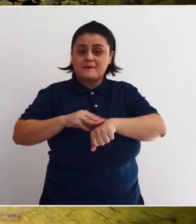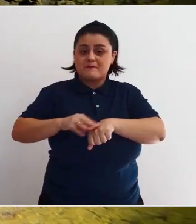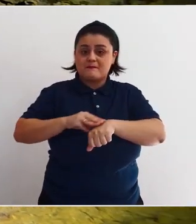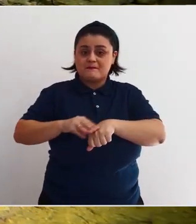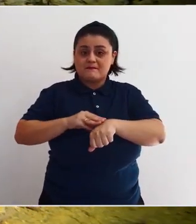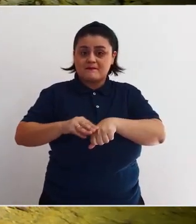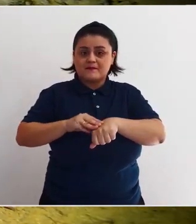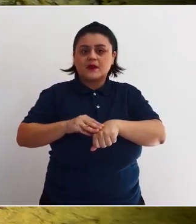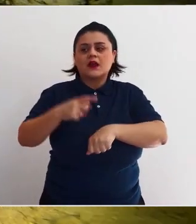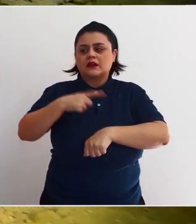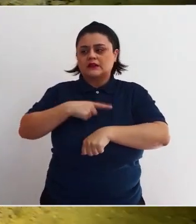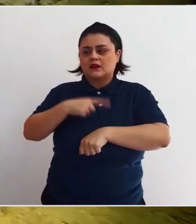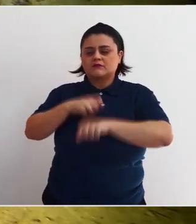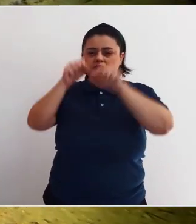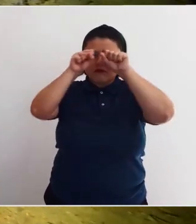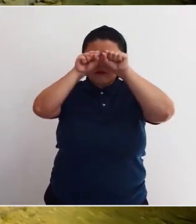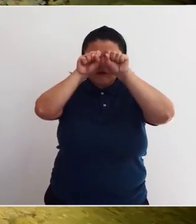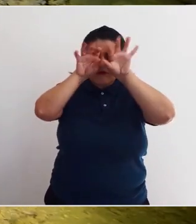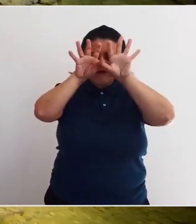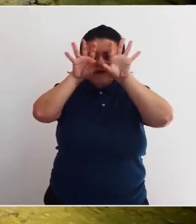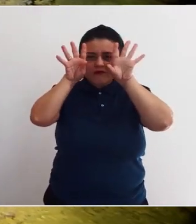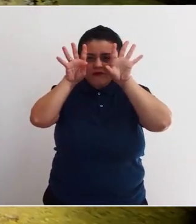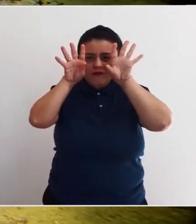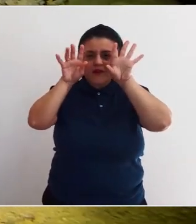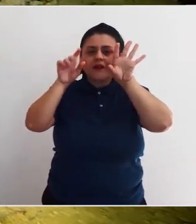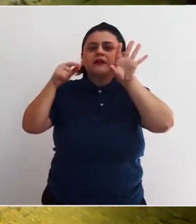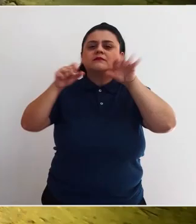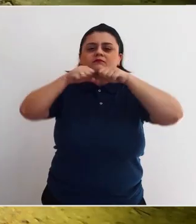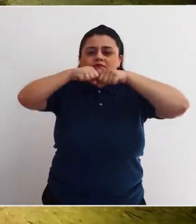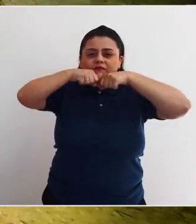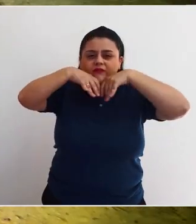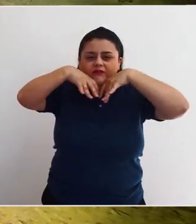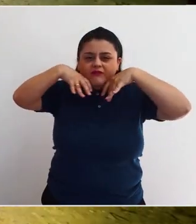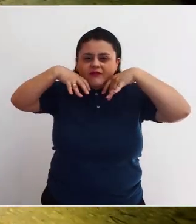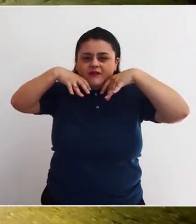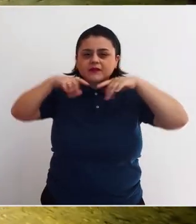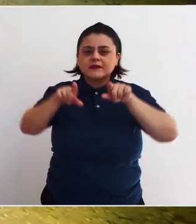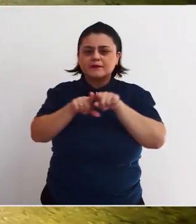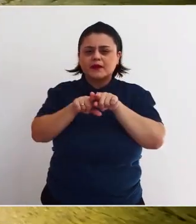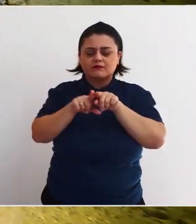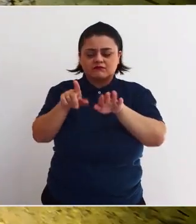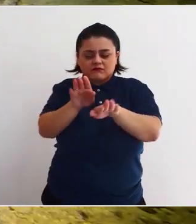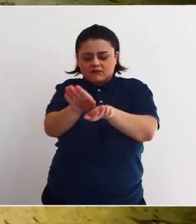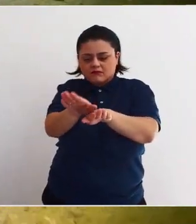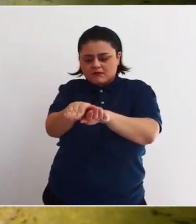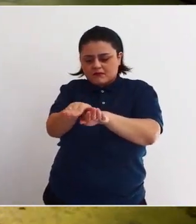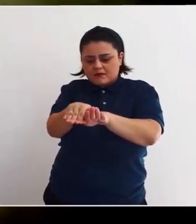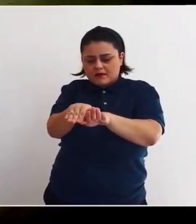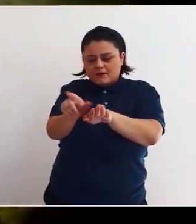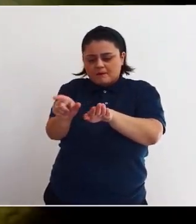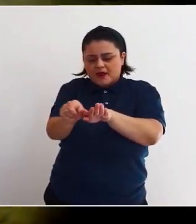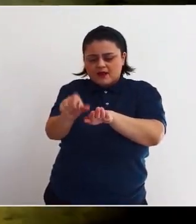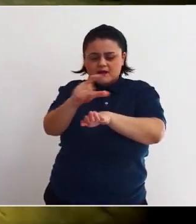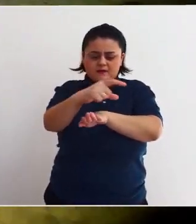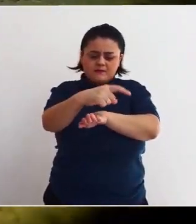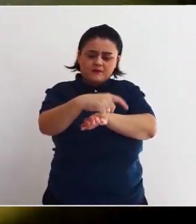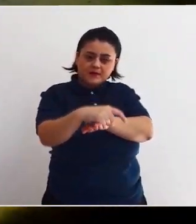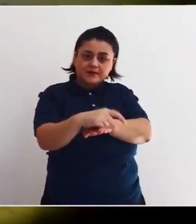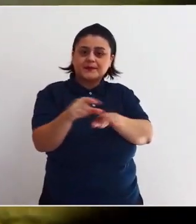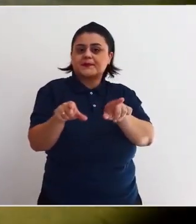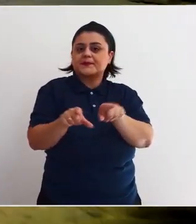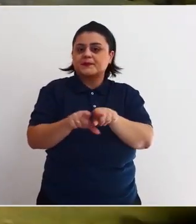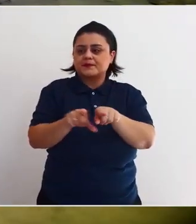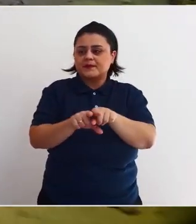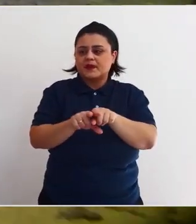Possui tentáculos acima dos olhos e abaixo da boca, nadadeiras peitorais curtas e longos espinhos